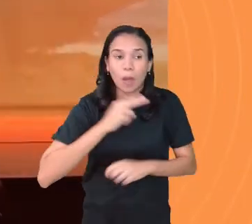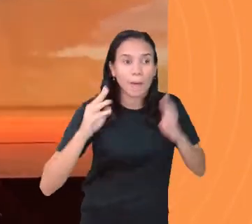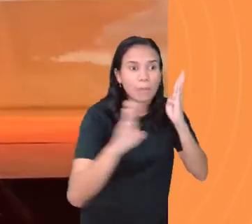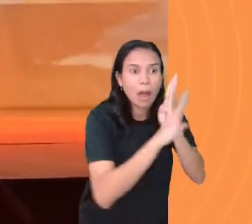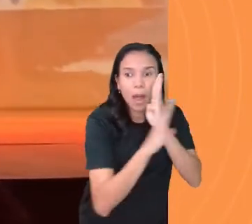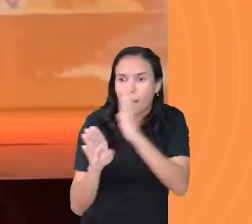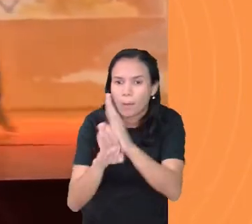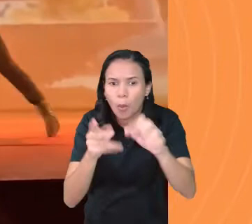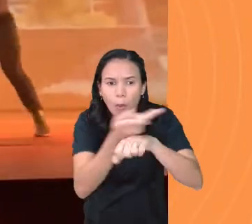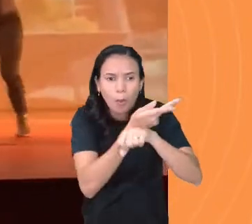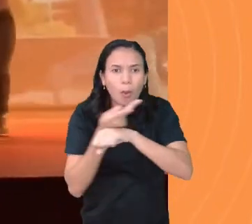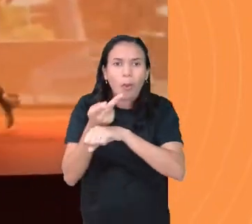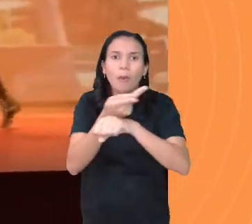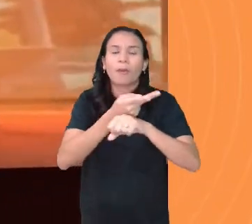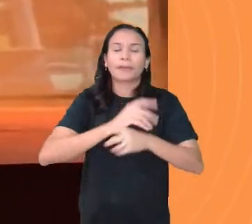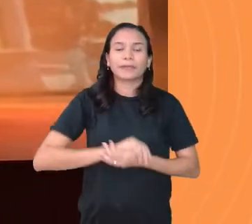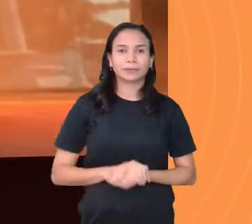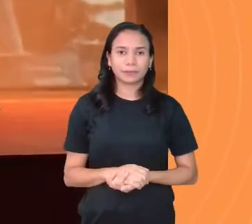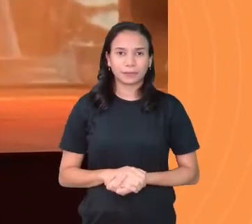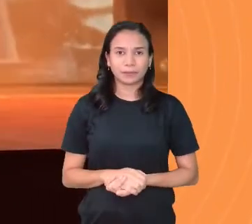coisa.